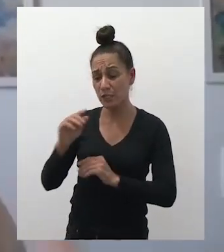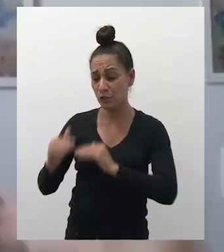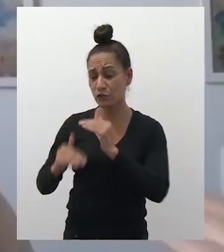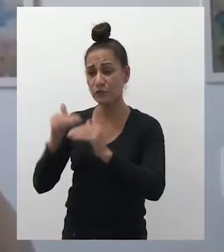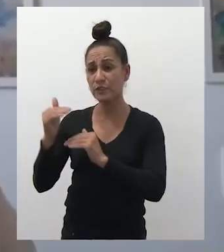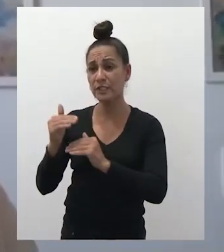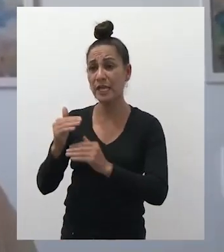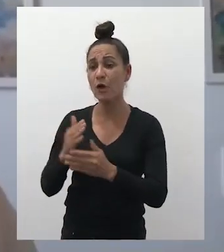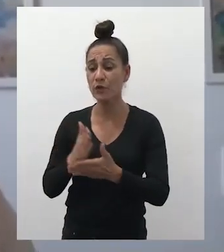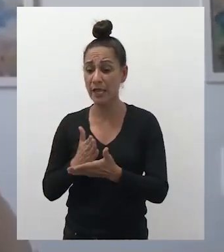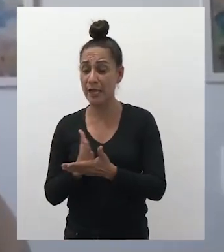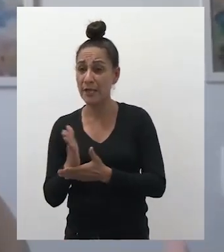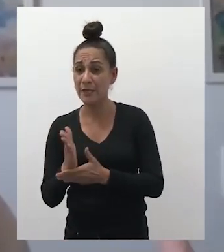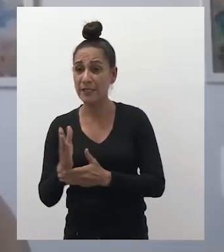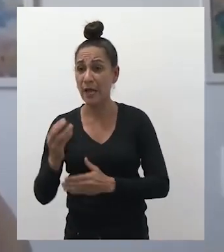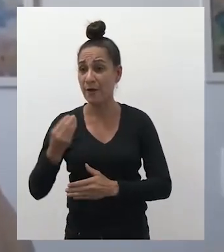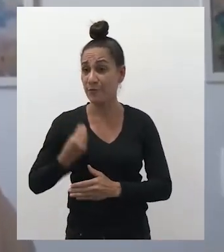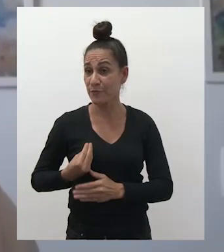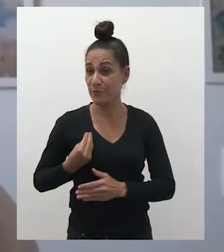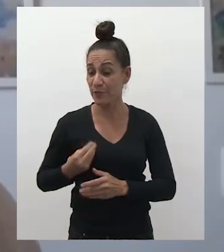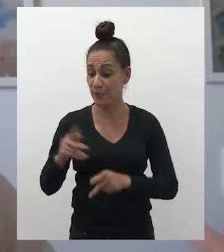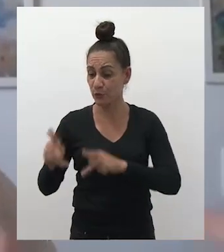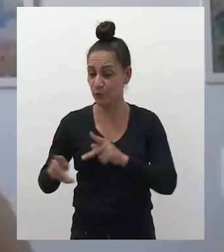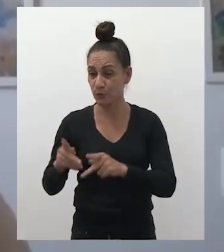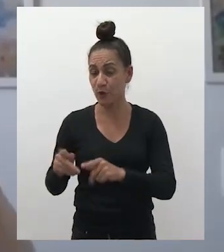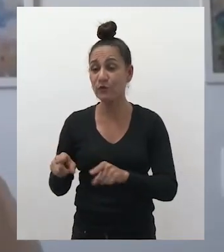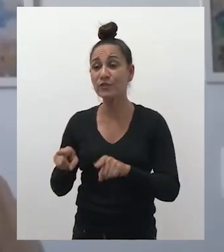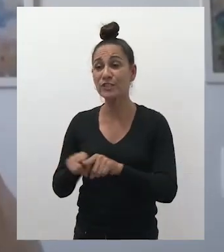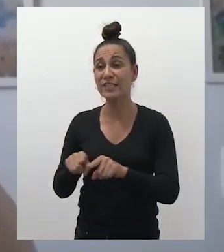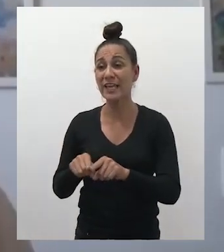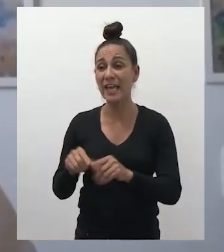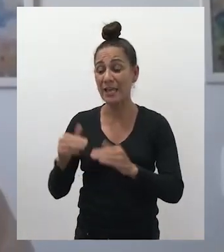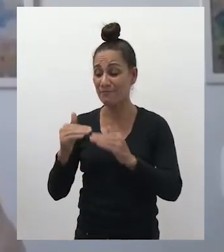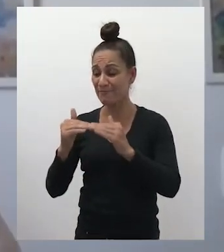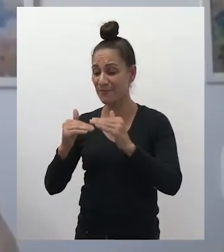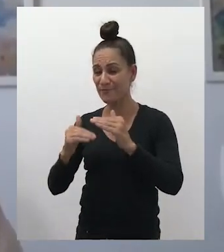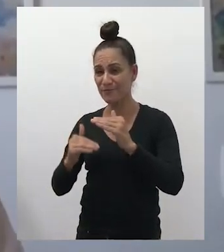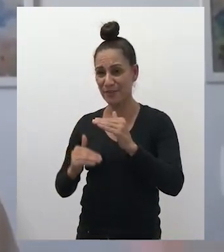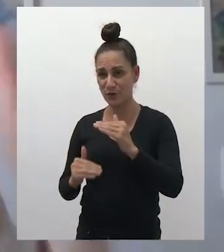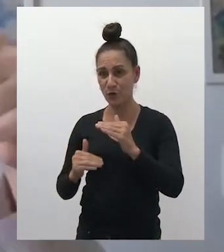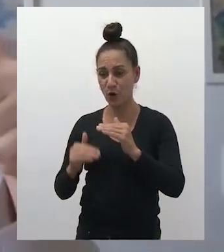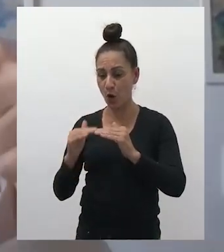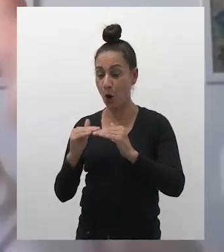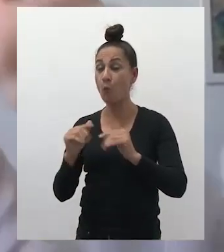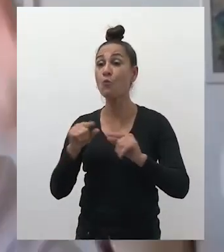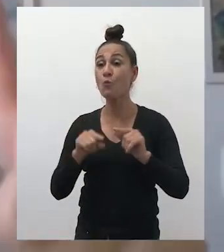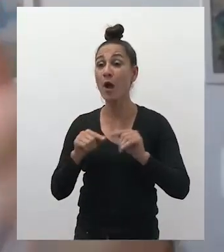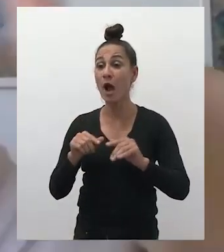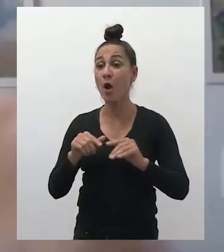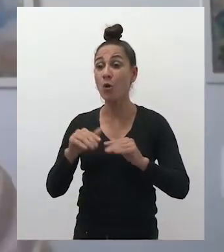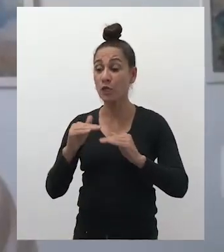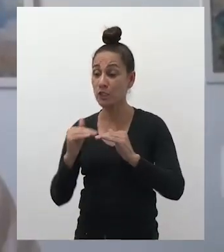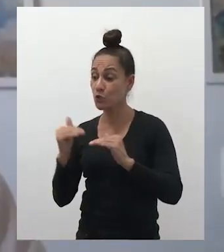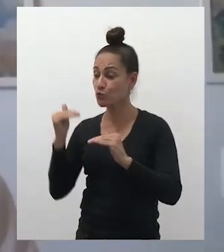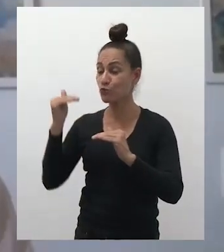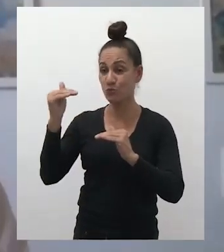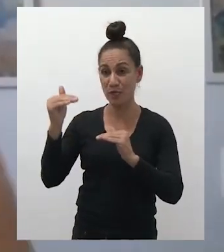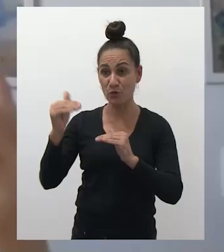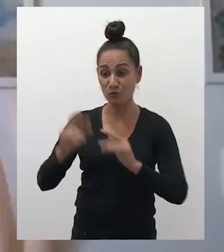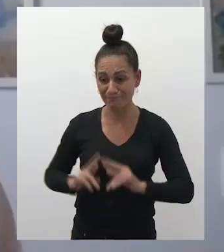do nível de vida dos povos de uma condição inferior a uma condição superior? Sim, é